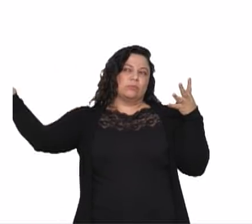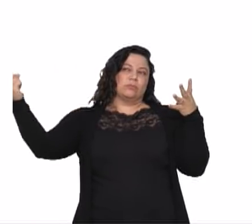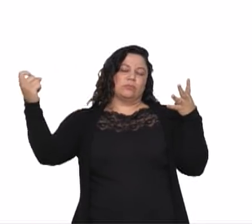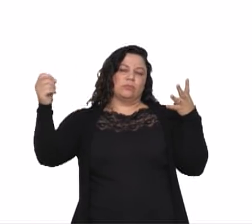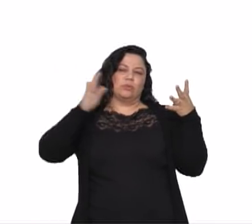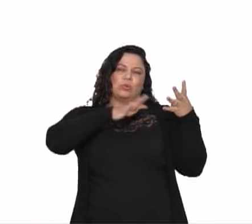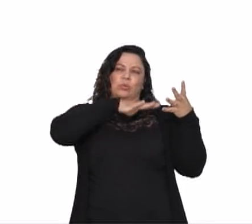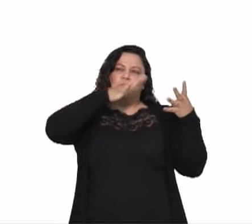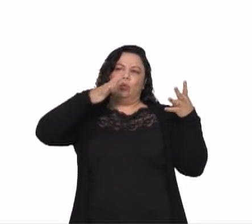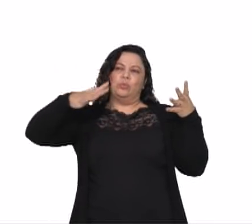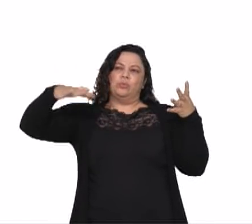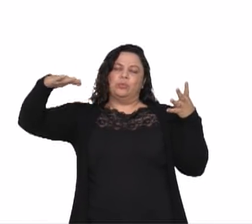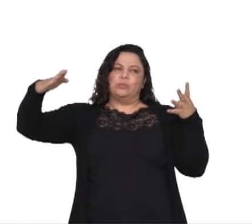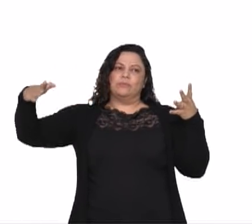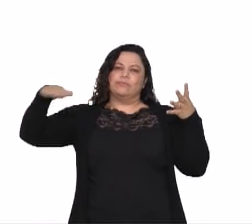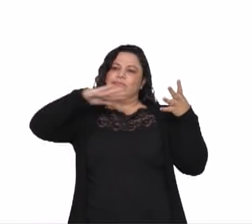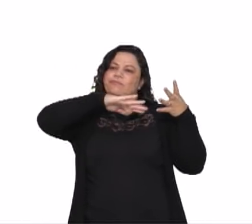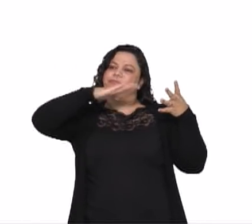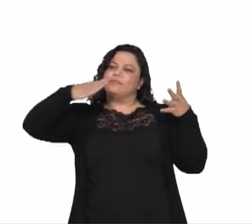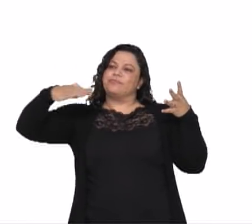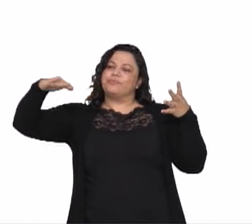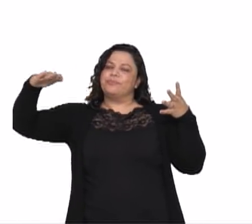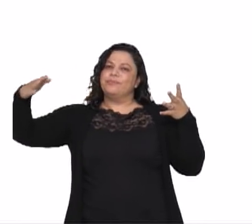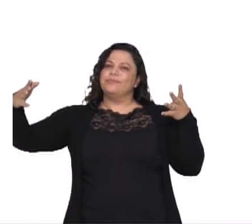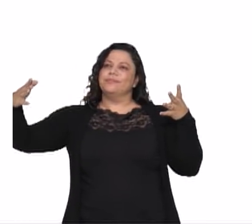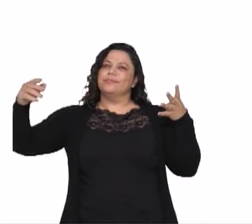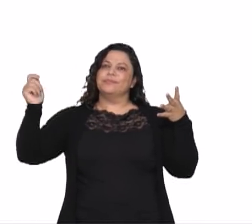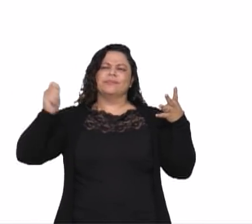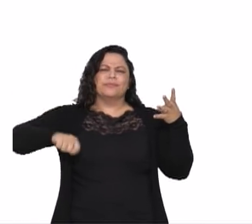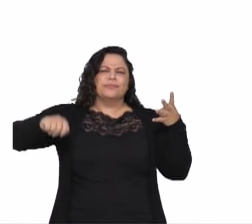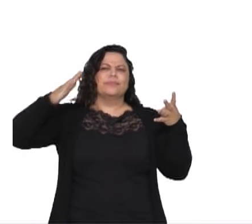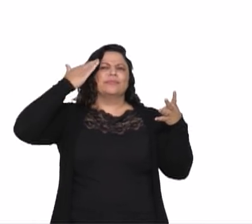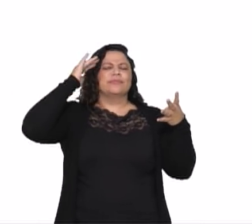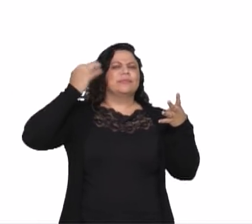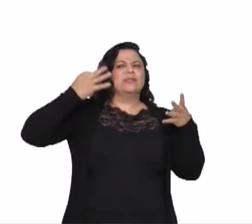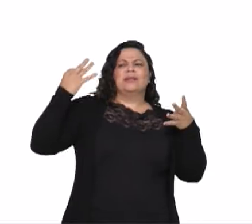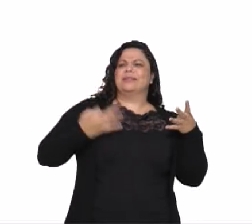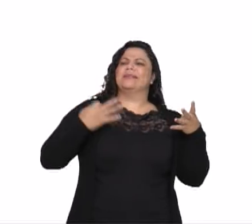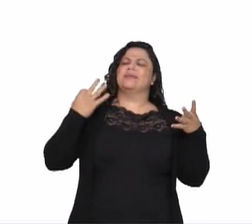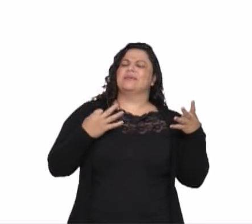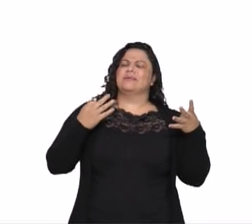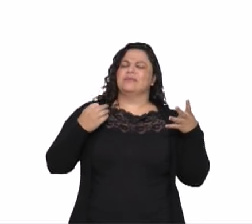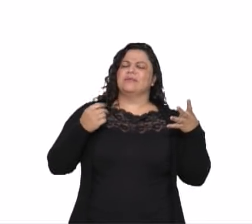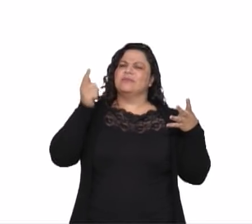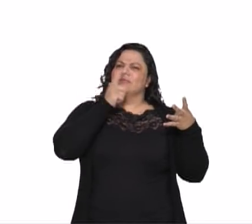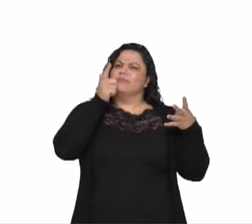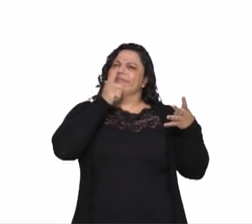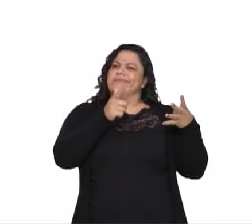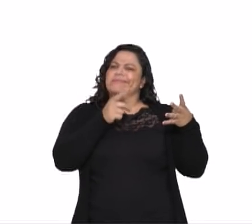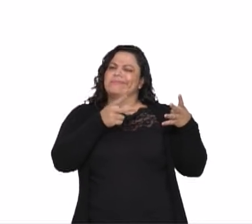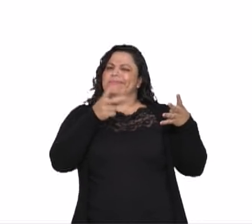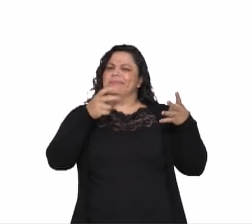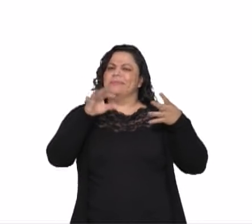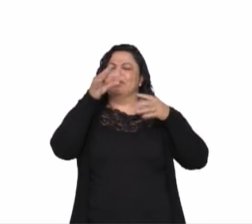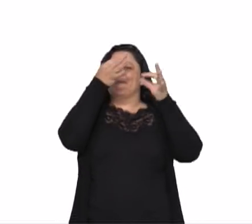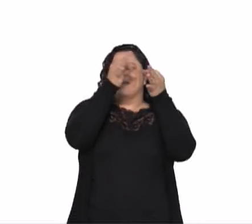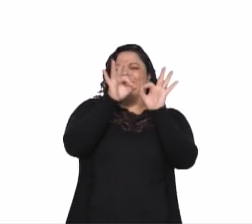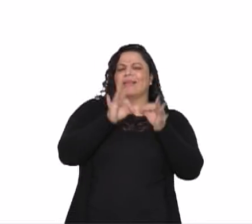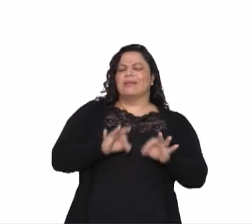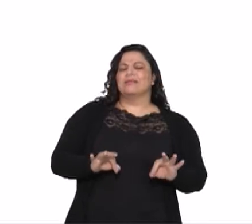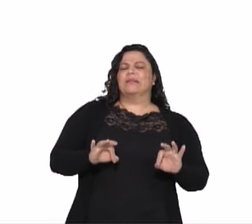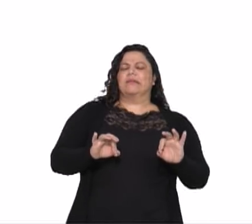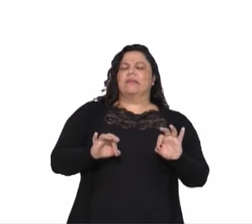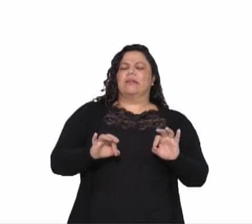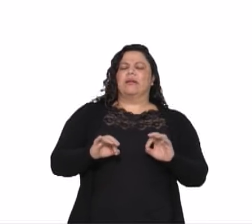vão ver que entendendo elas bem certinho, você consegue ter uma noção mais detalhada sobre os sons